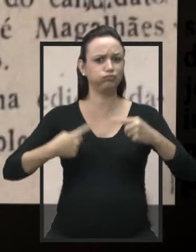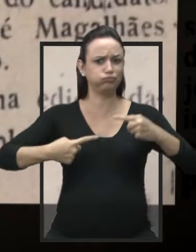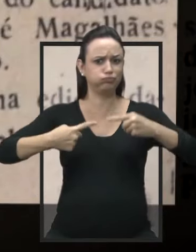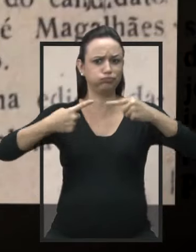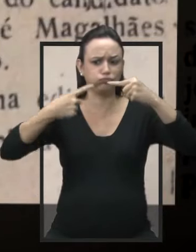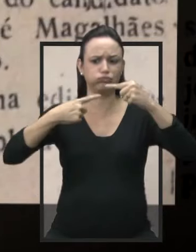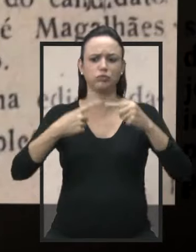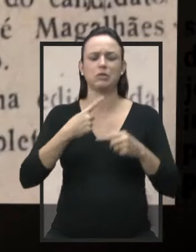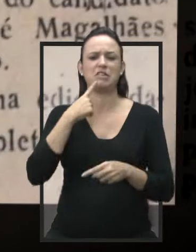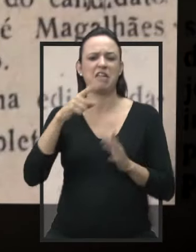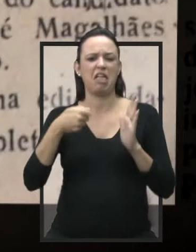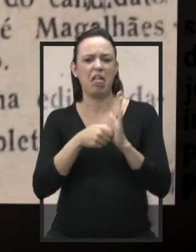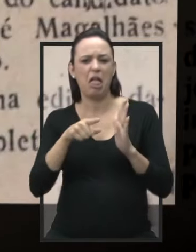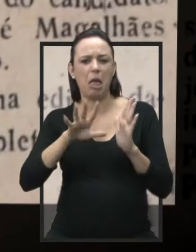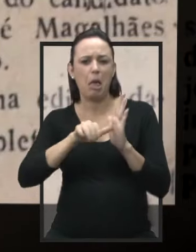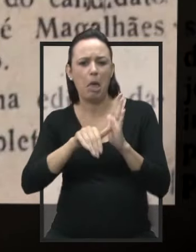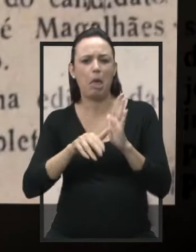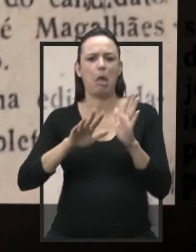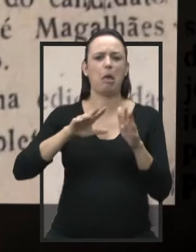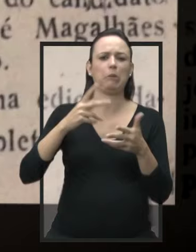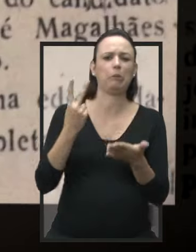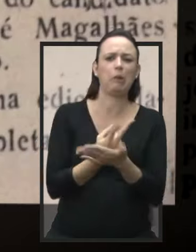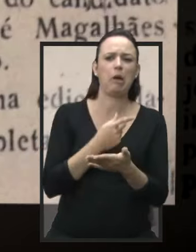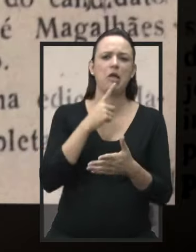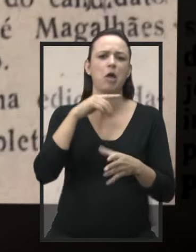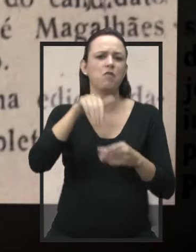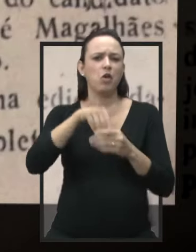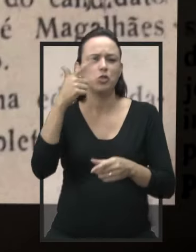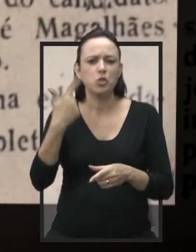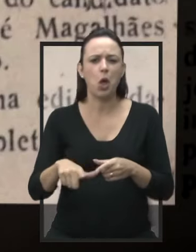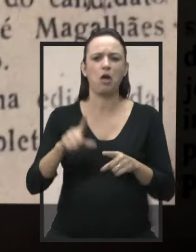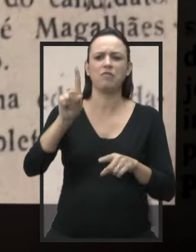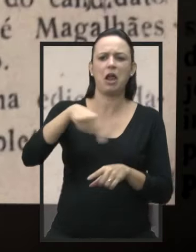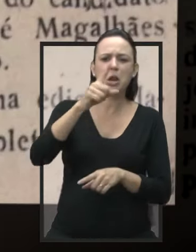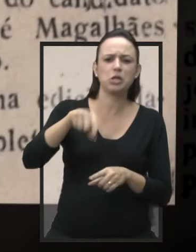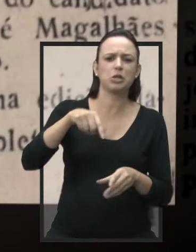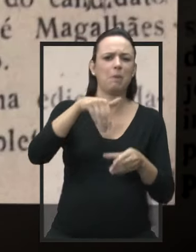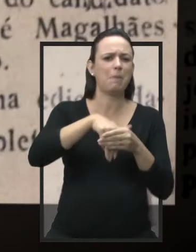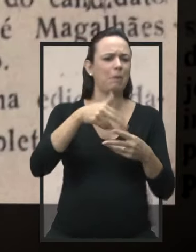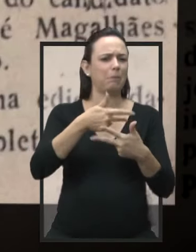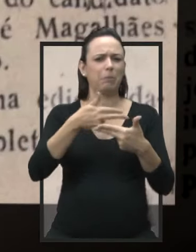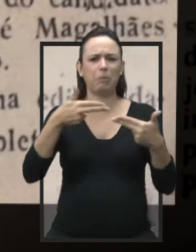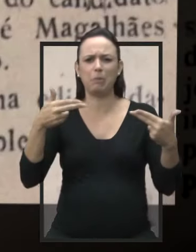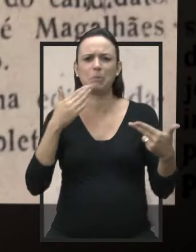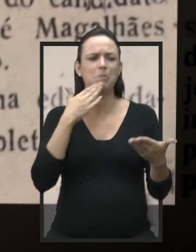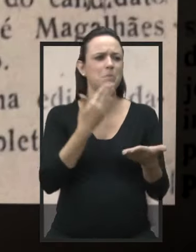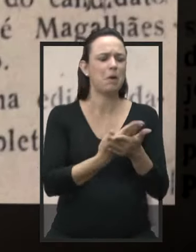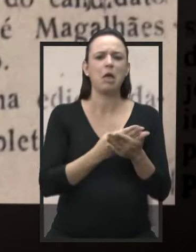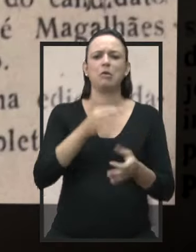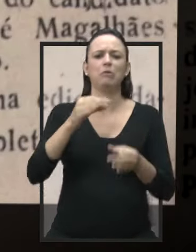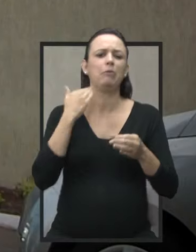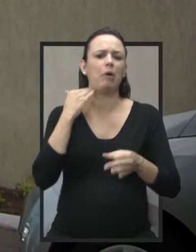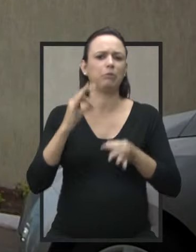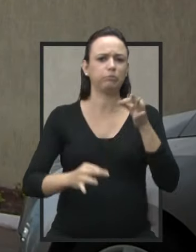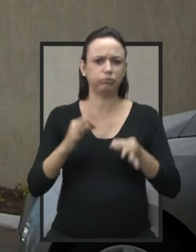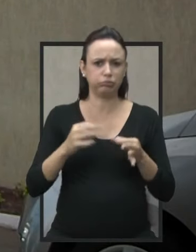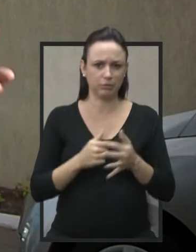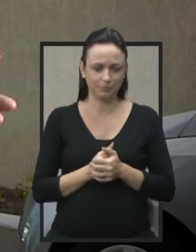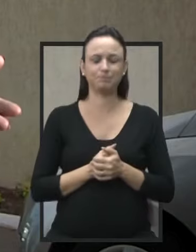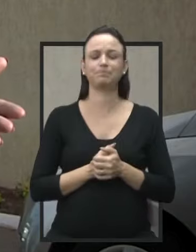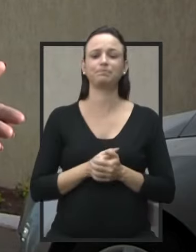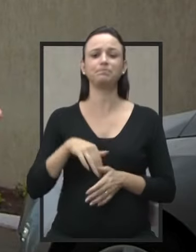acirrada, com denúncias de fraude, recontagem de votos, anulação de urna e recursos ao Tribunal Eleitoral.